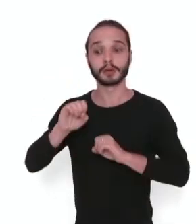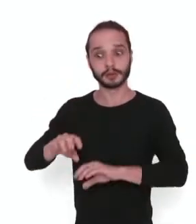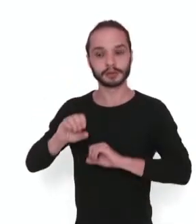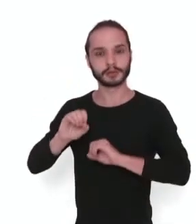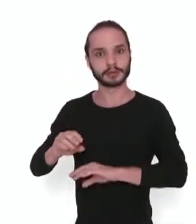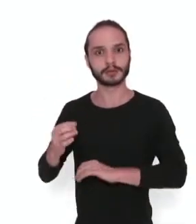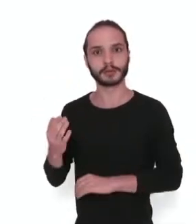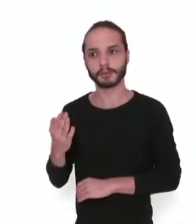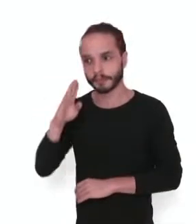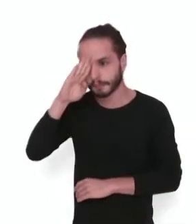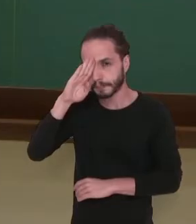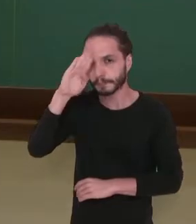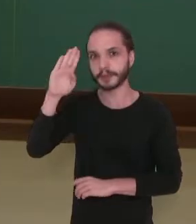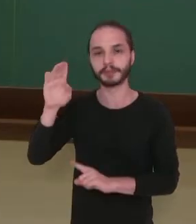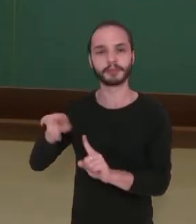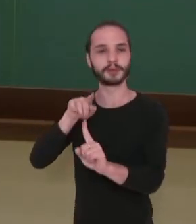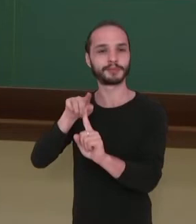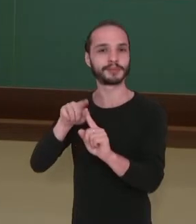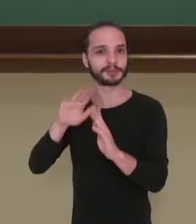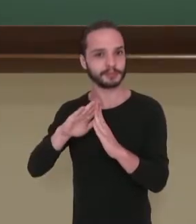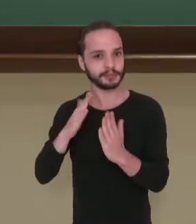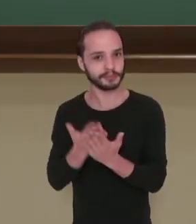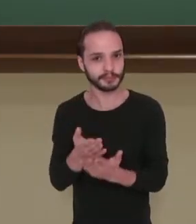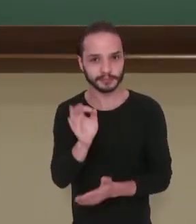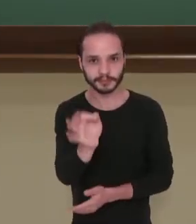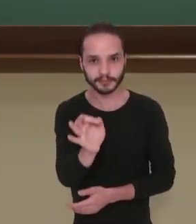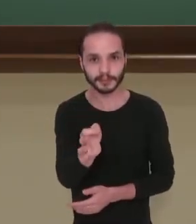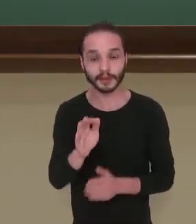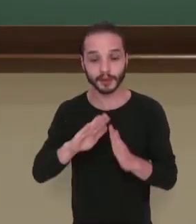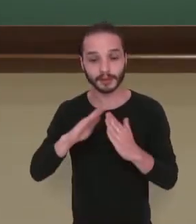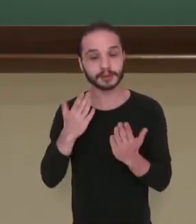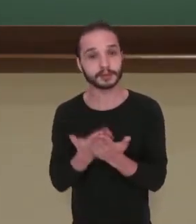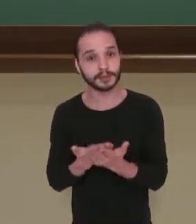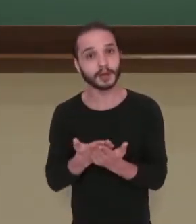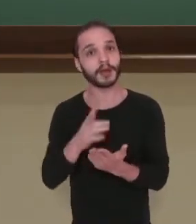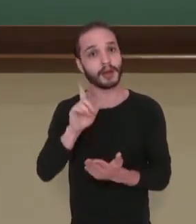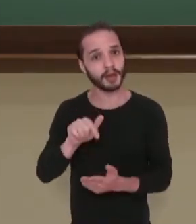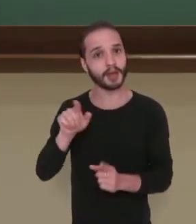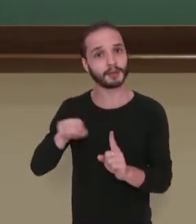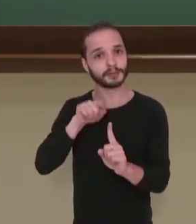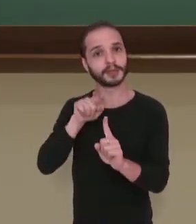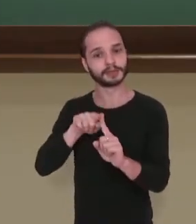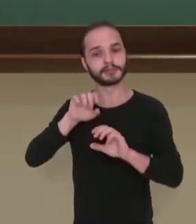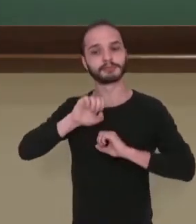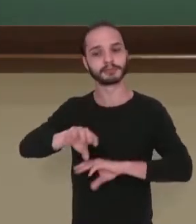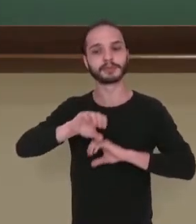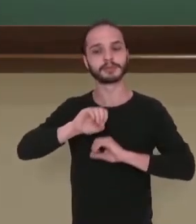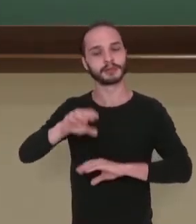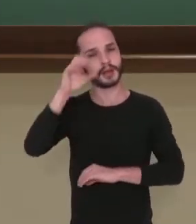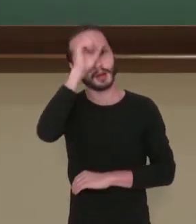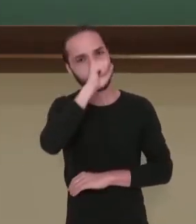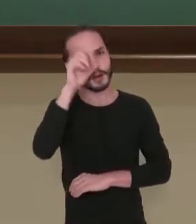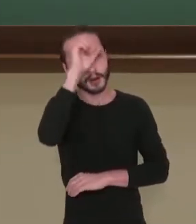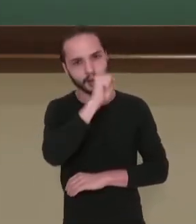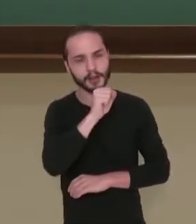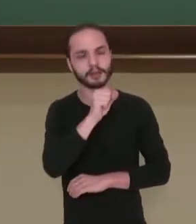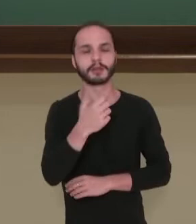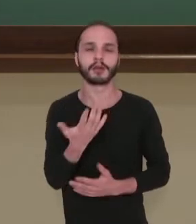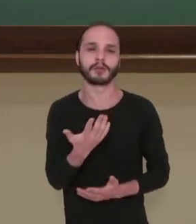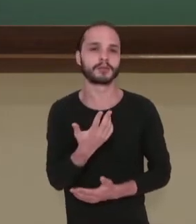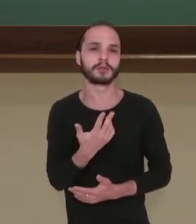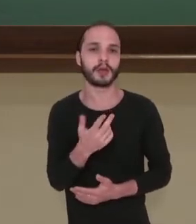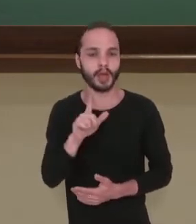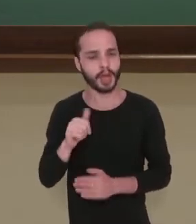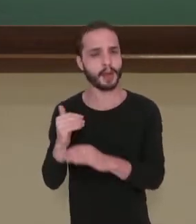fundamental objetivo de toda a escola. Justamente, a escola, ela serve justamente para essa relação ensino-aprendizado. Não pode, então, isso aí